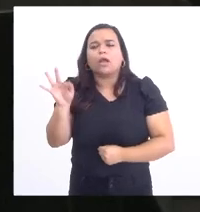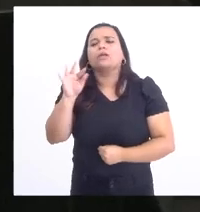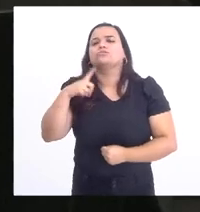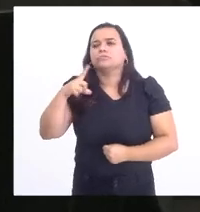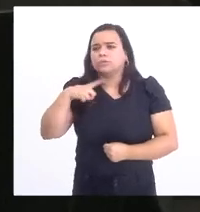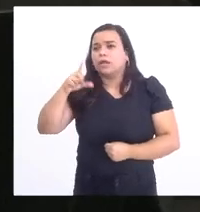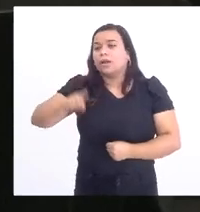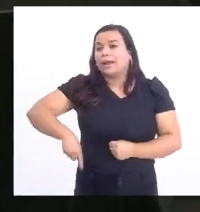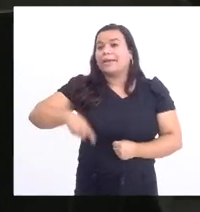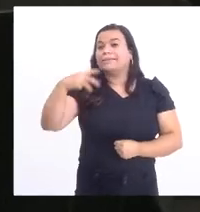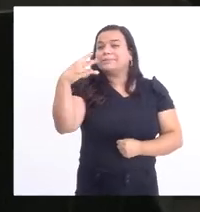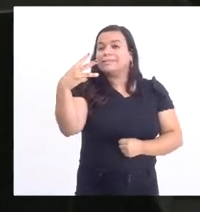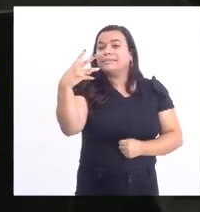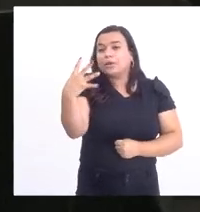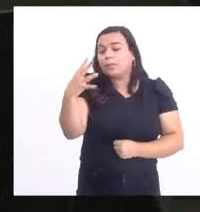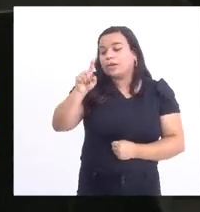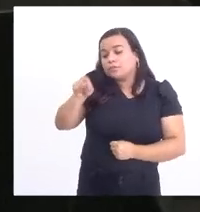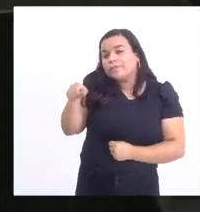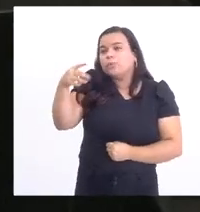número é de